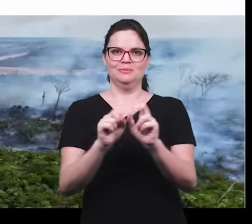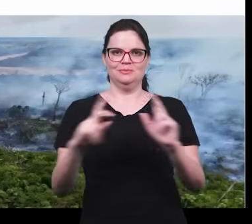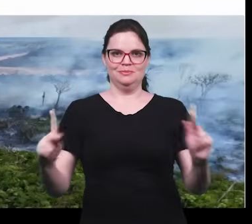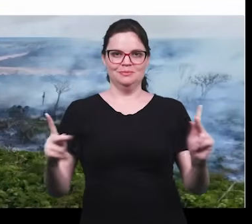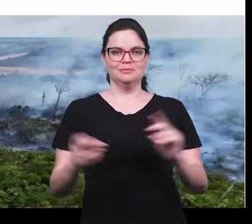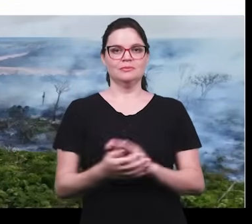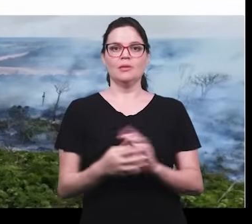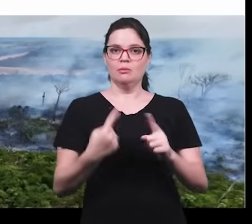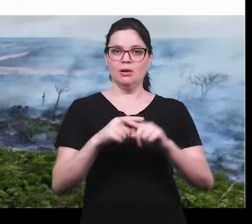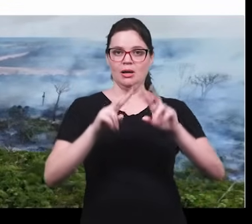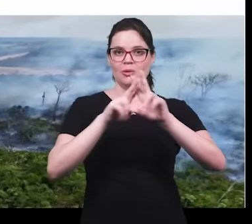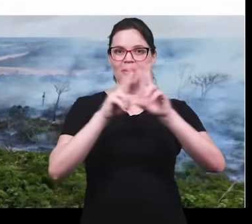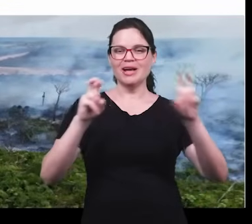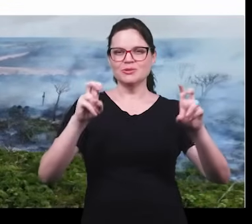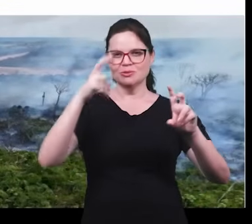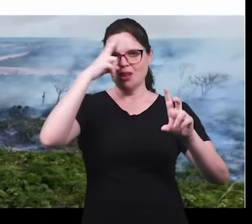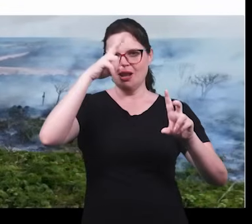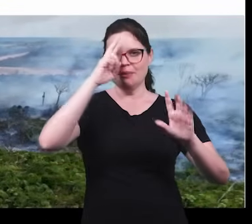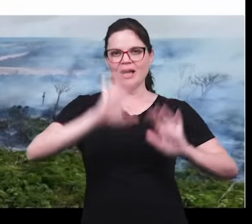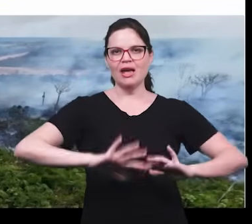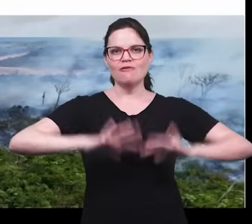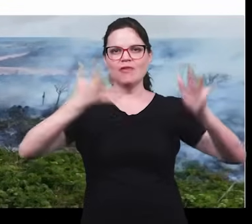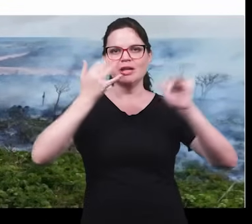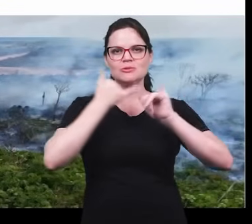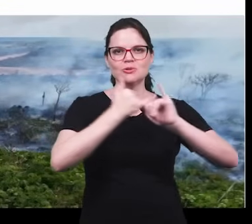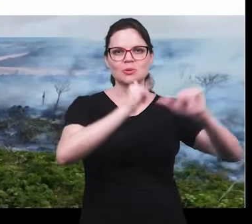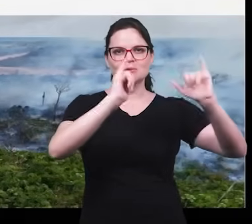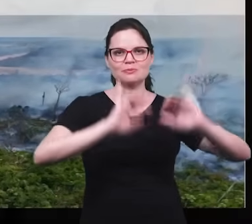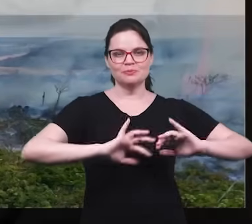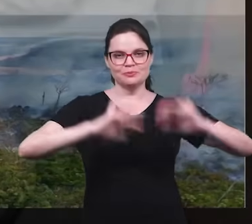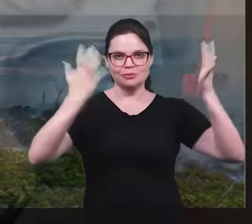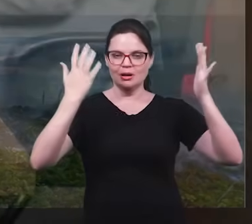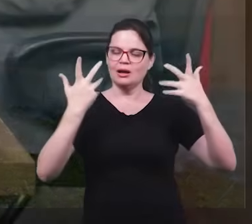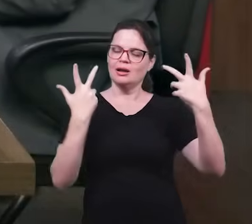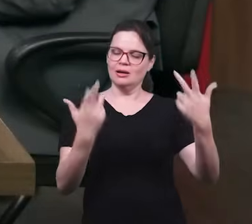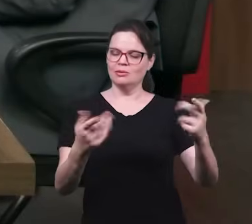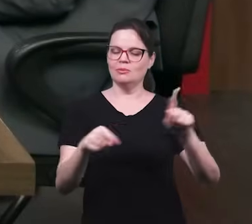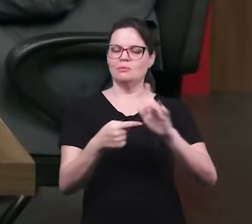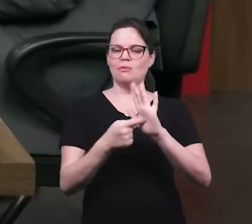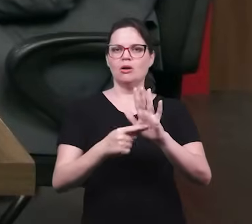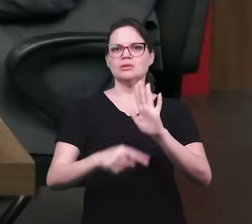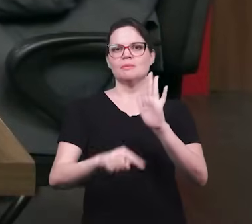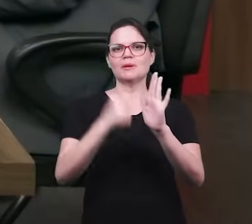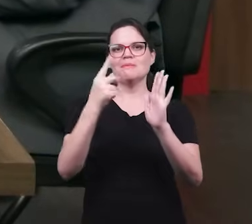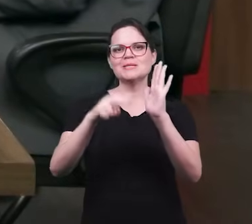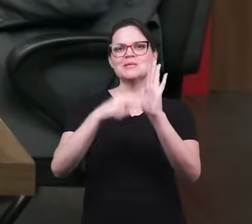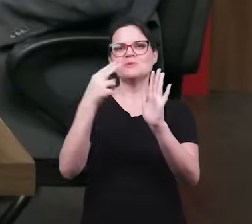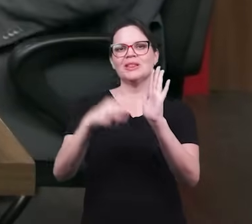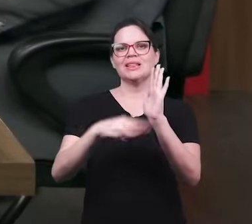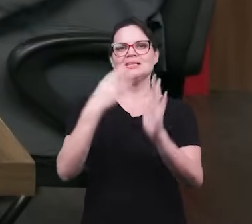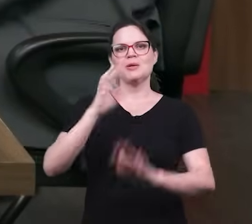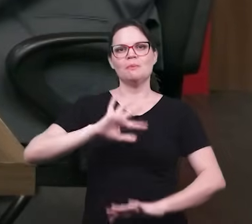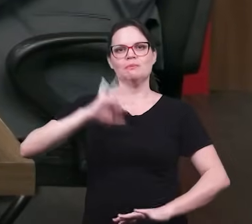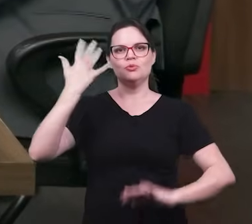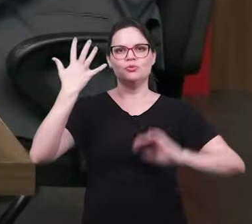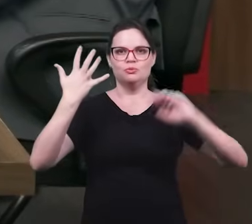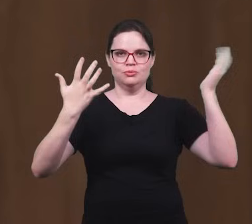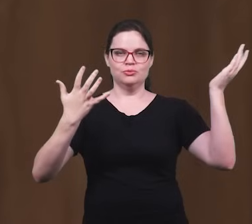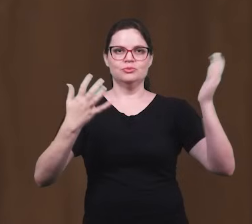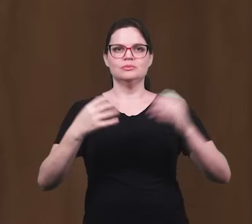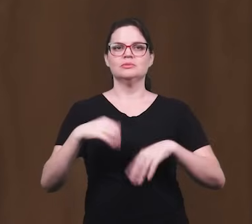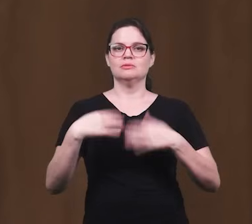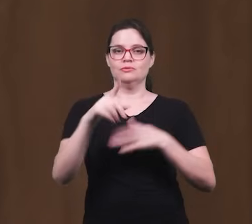dos últimos trombetas e festas, né? Perguntando, né, para aquele que está nos acompanhando, aquele que está, os